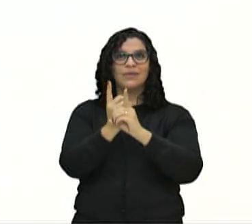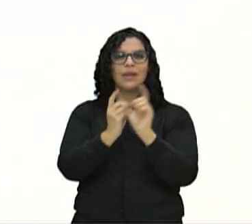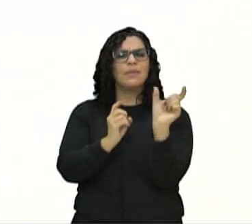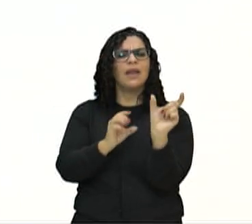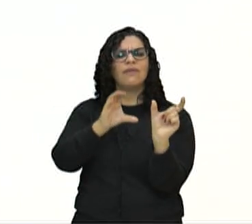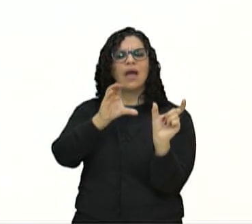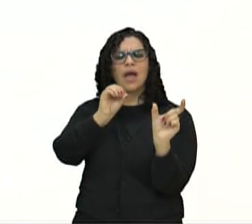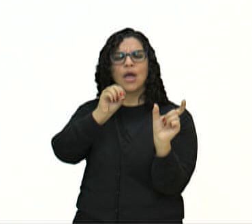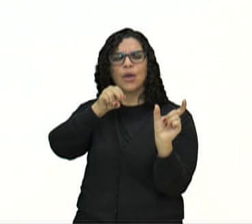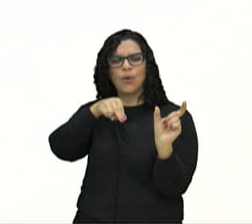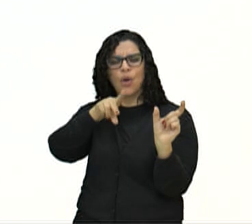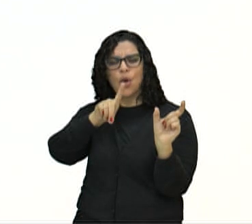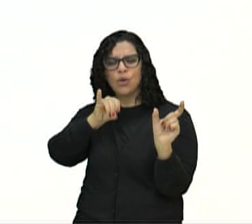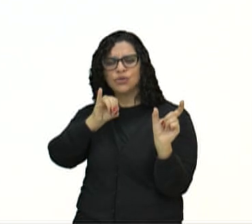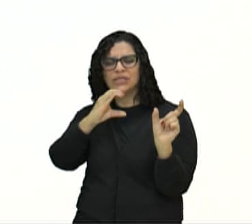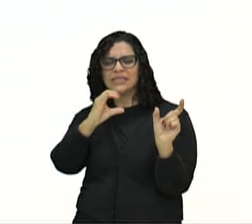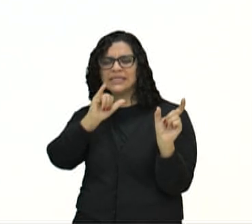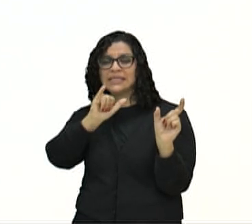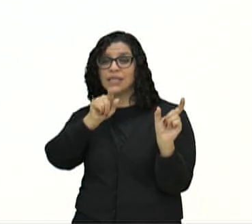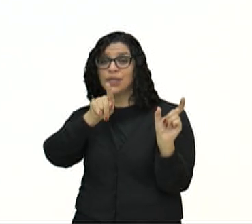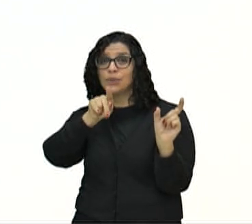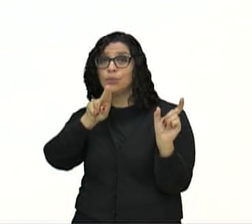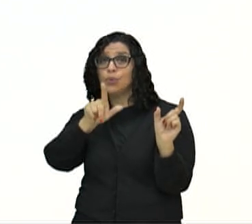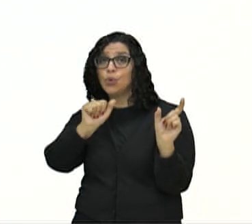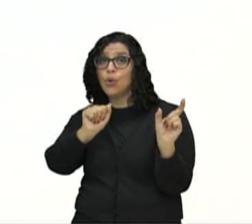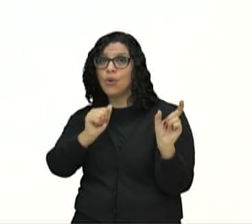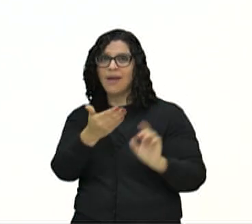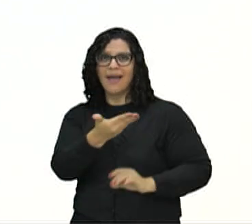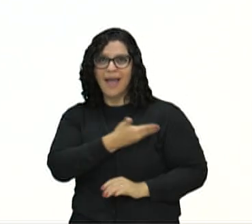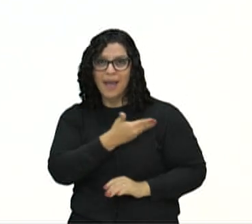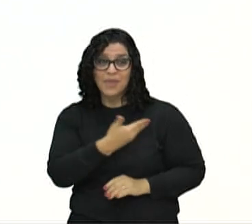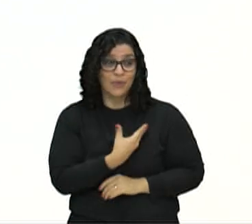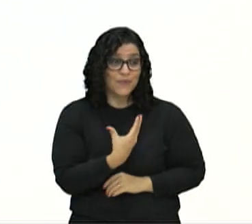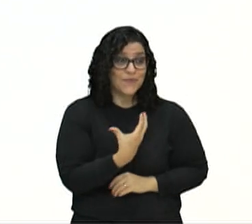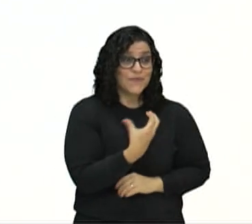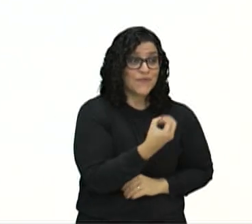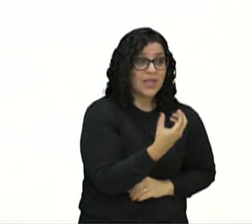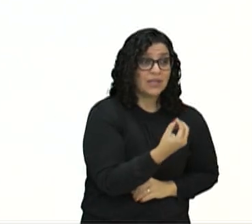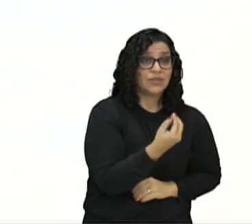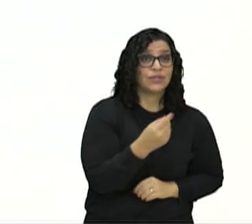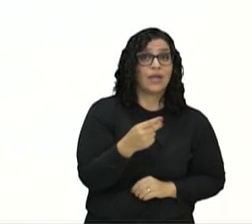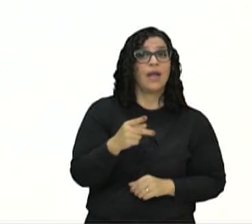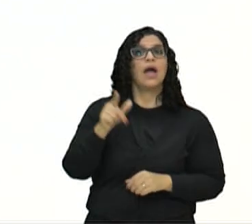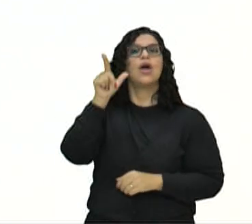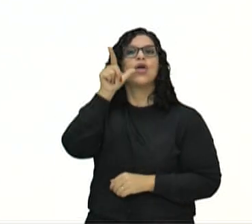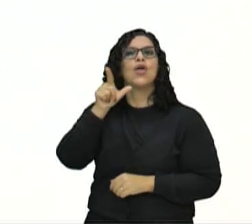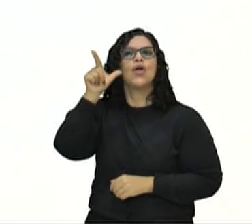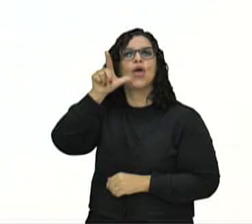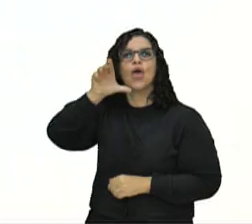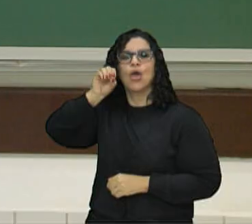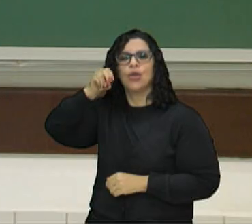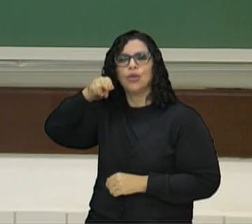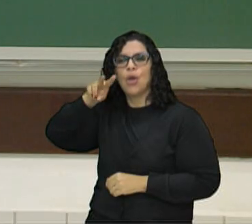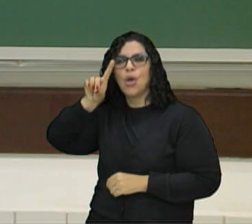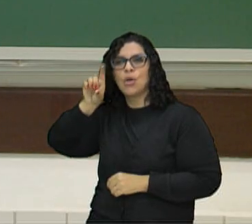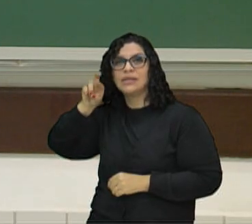condiscípulo que estava para sair para Londres a bordo de um navio do pai.